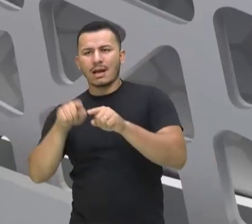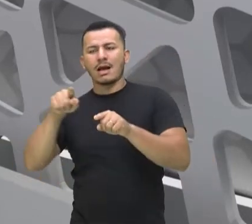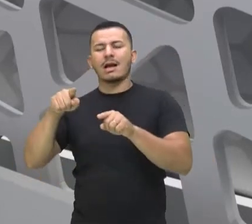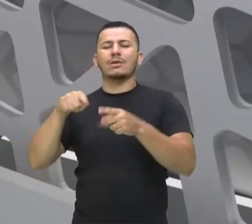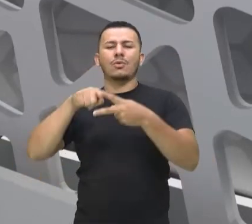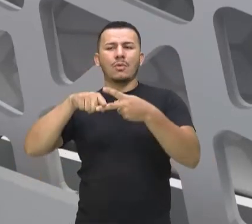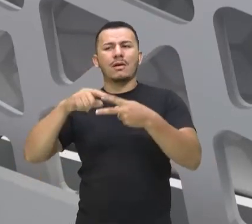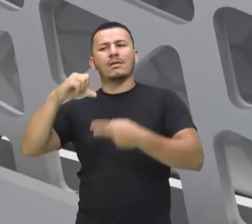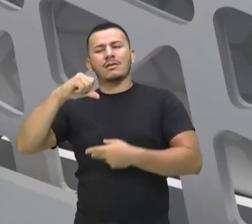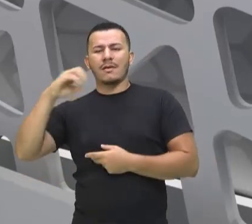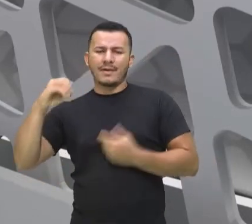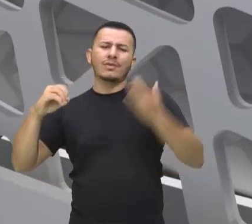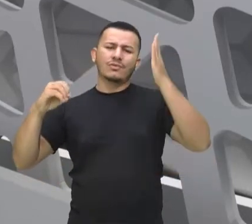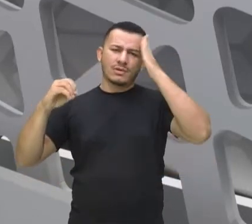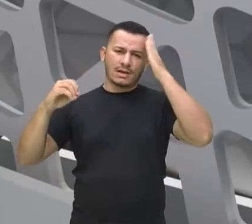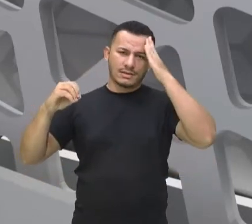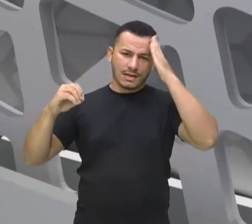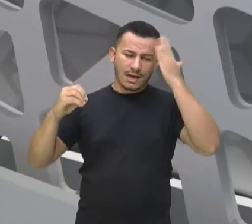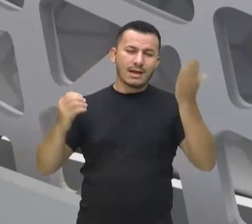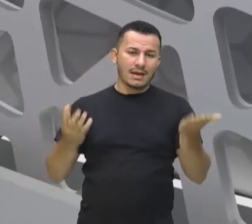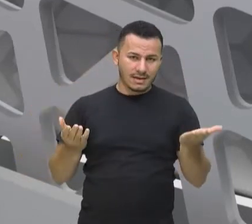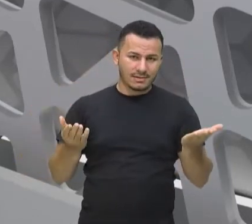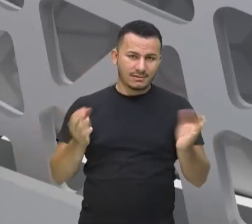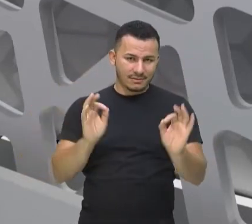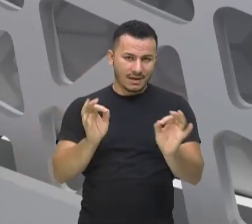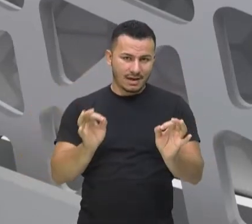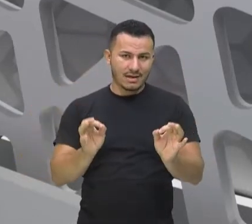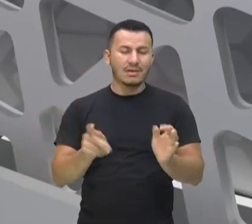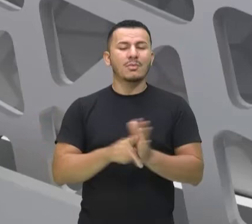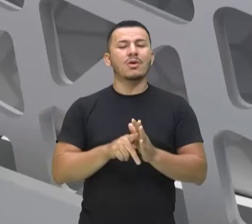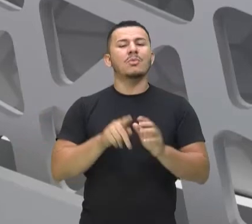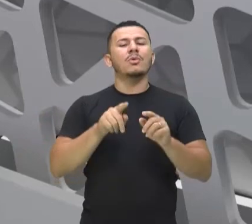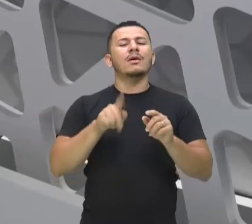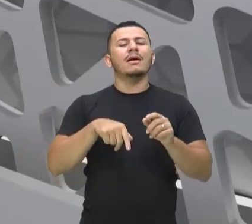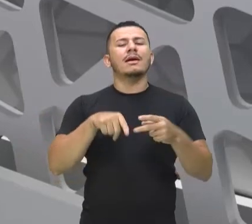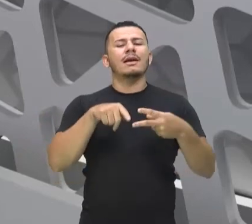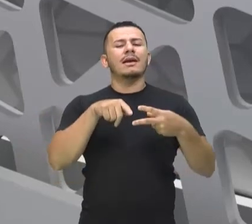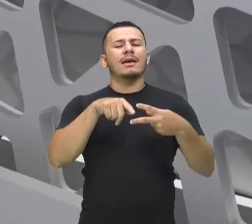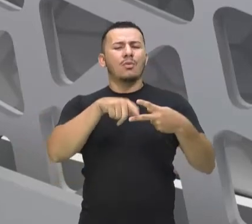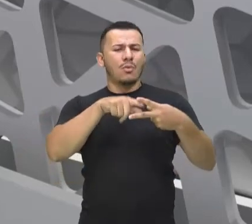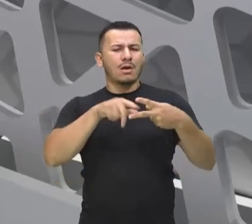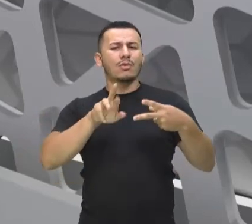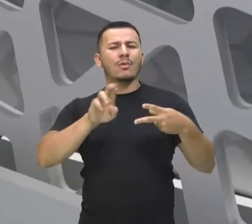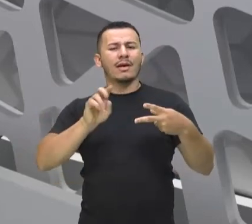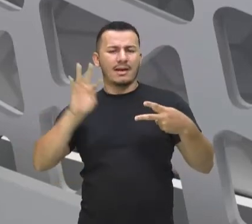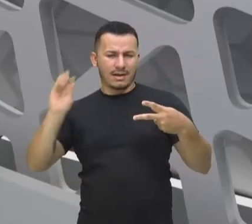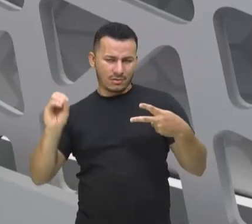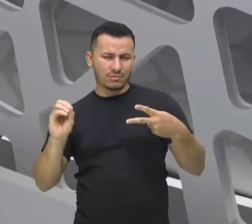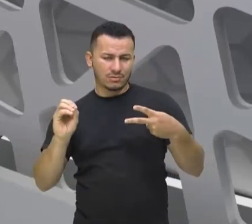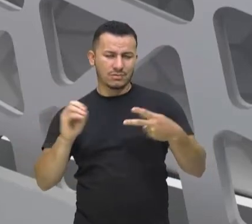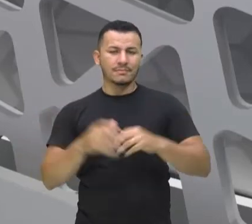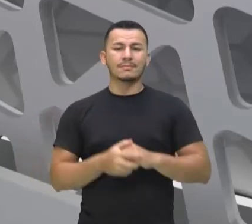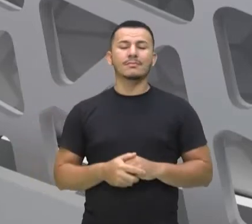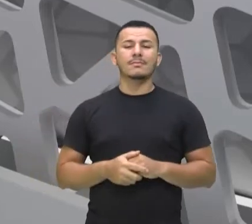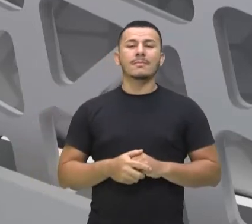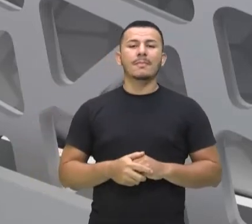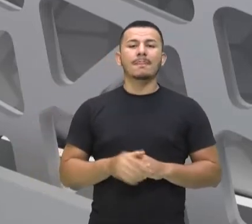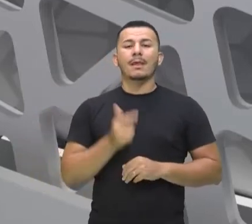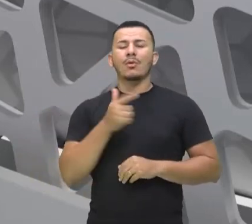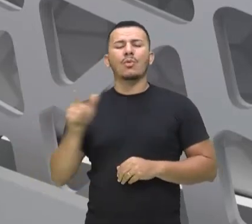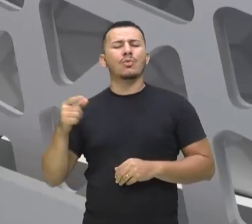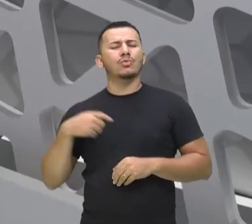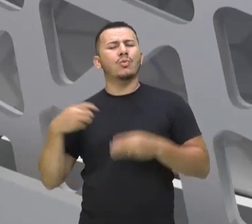que é 90, né, porque nós estamos falando de um ângulo reto, né? O ângulo interno de um